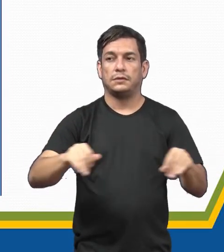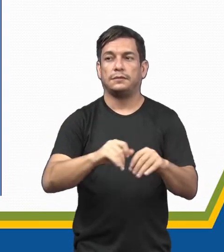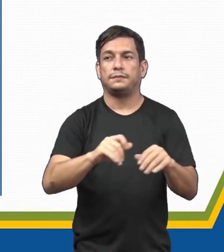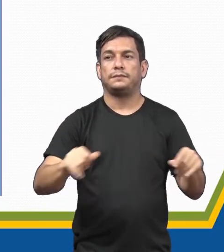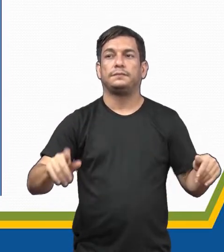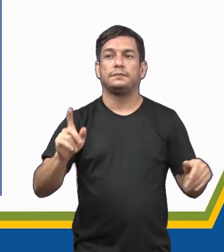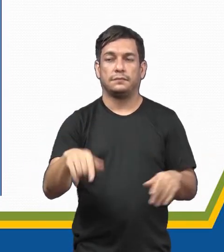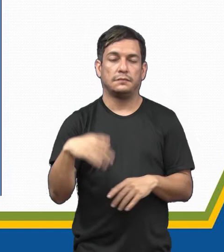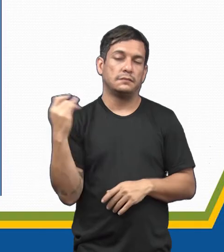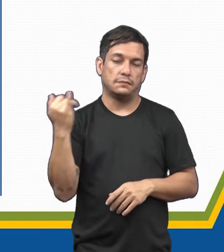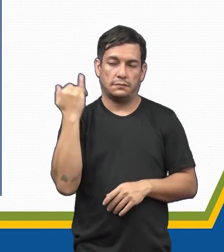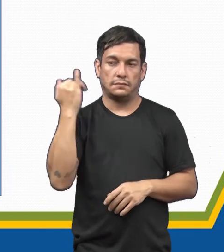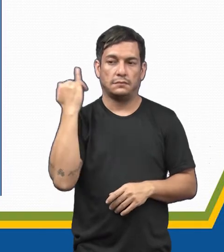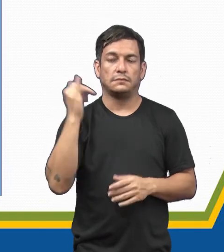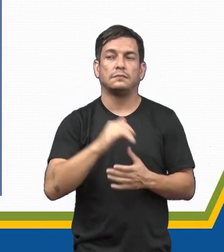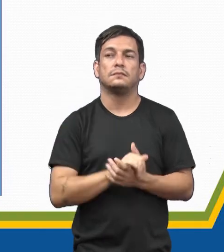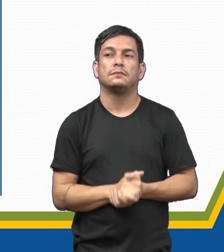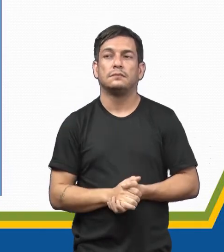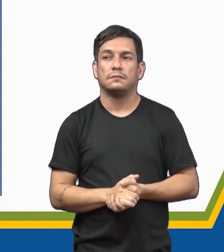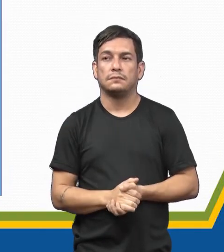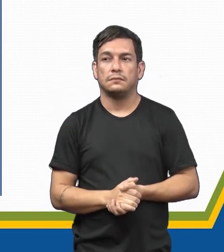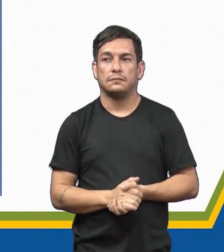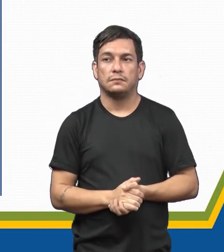essa era a importância que era dada.